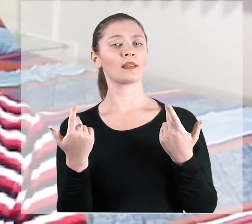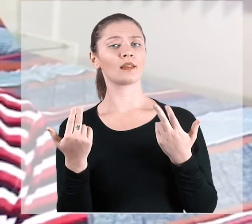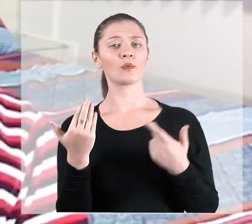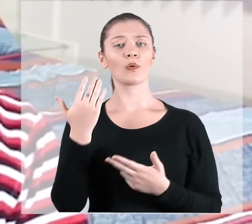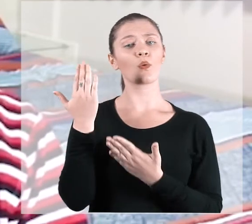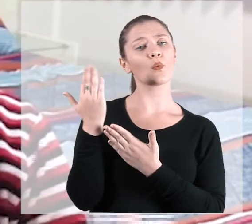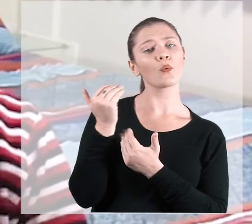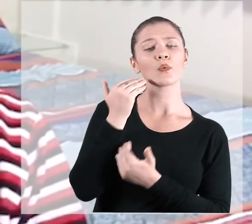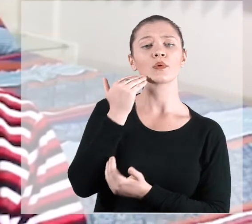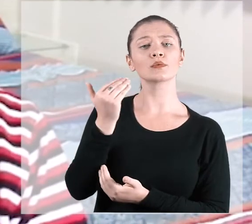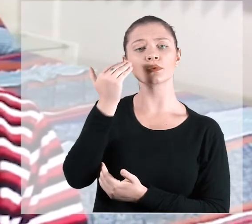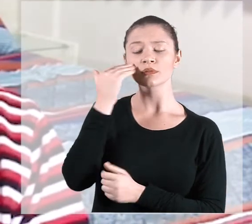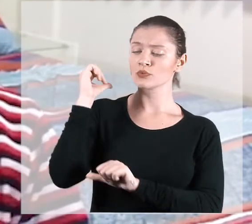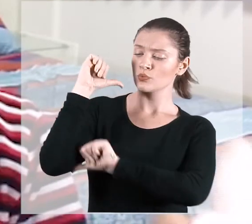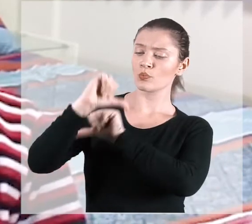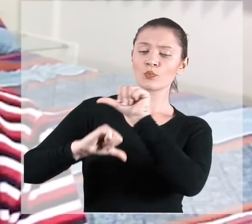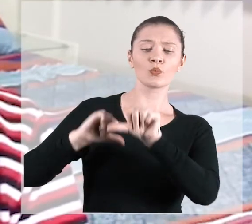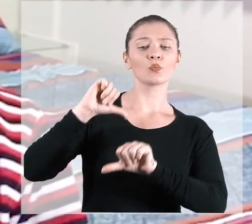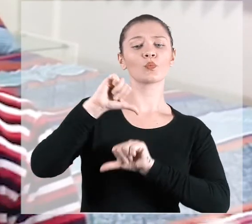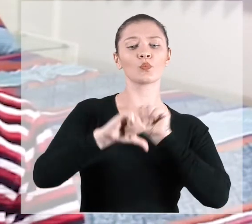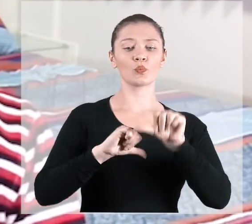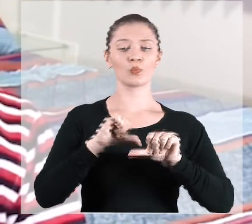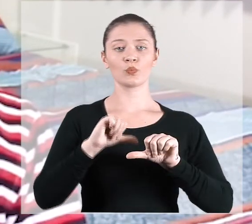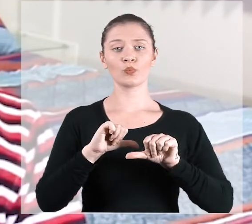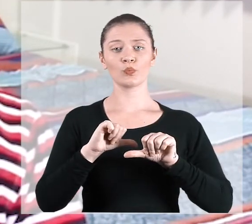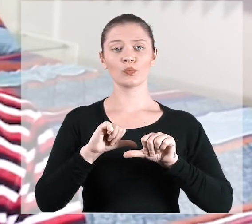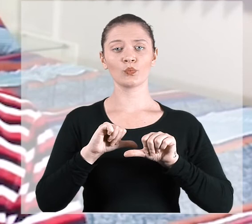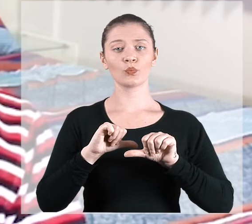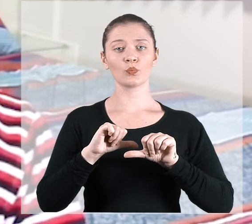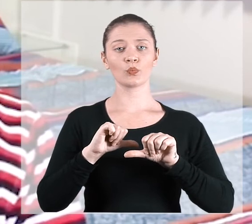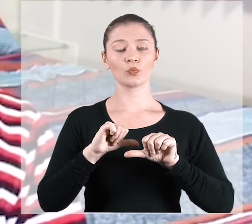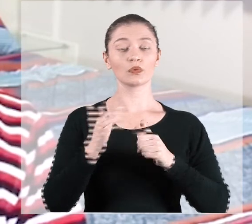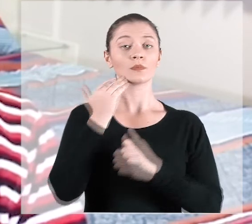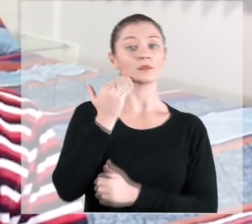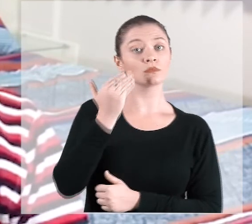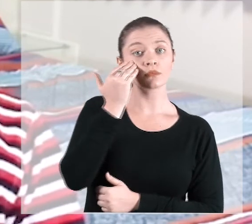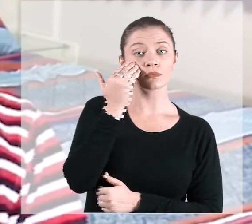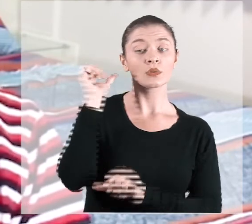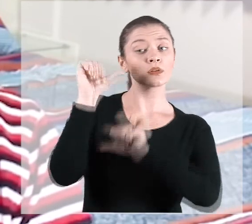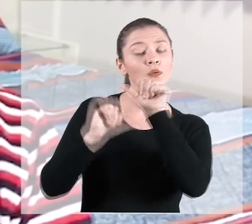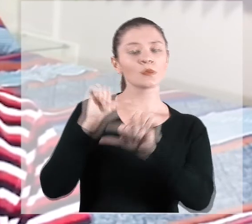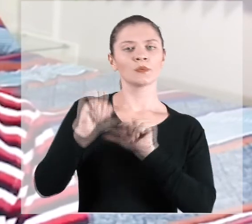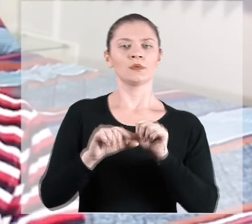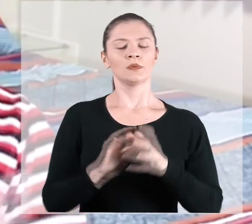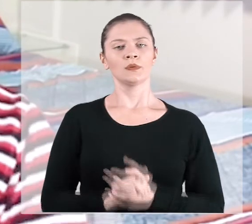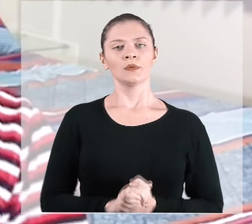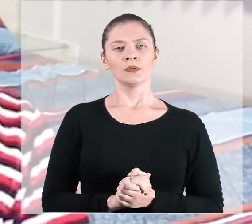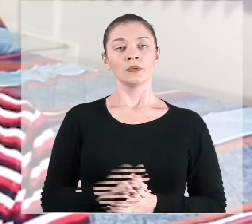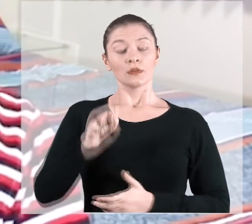por uma transição dentro da sua adolescência. Se a